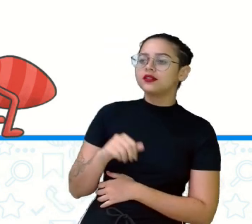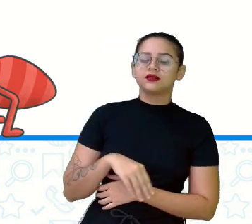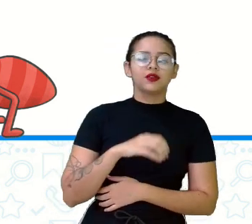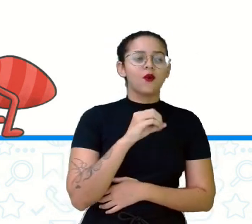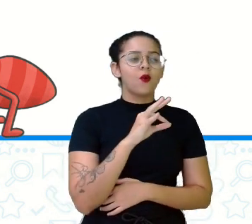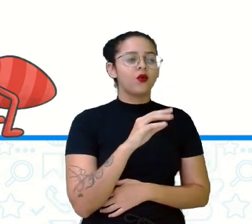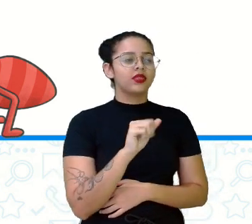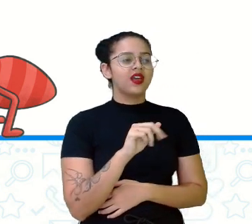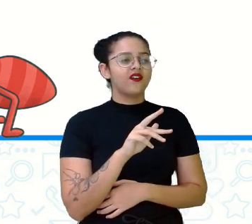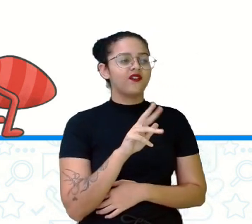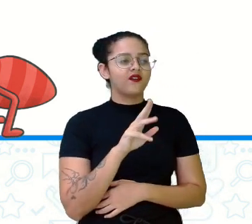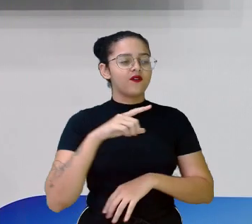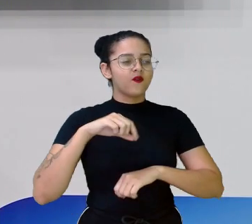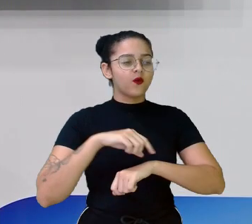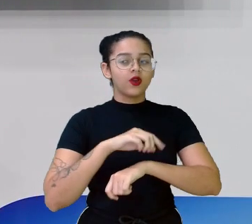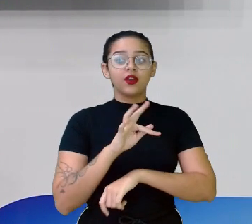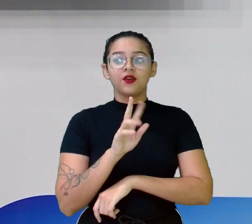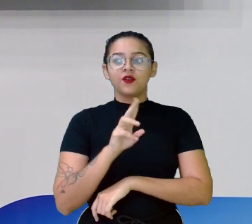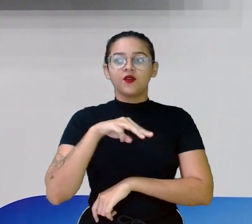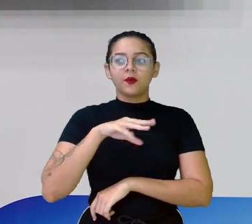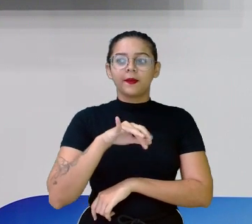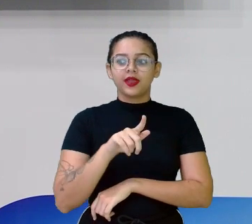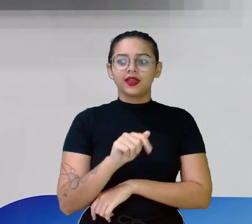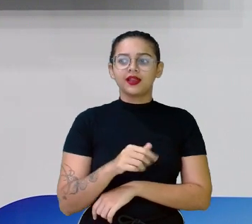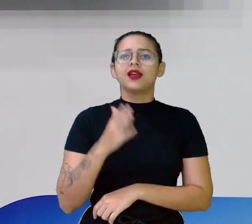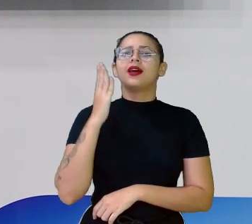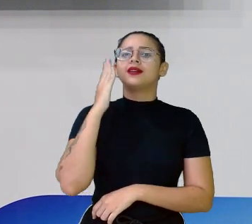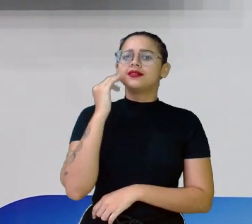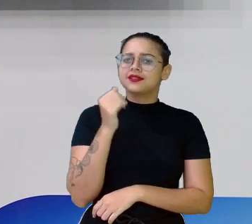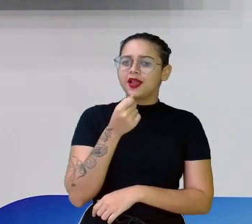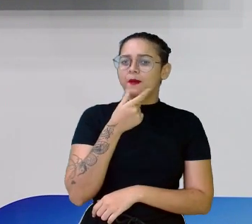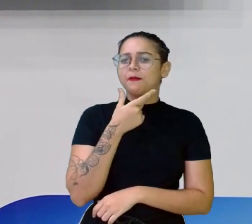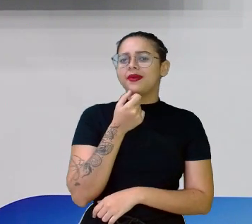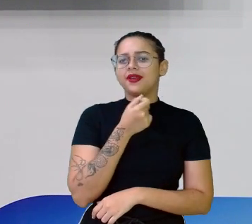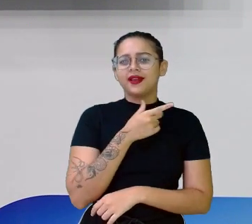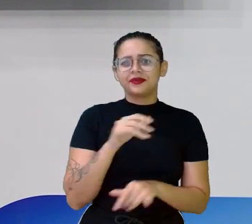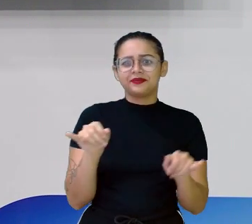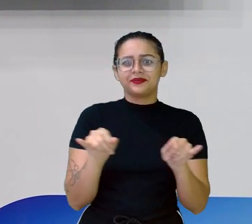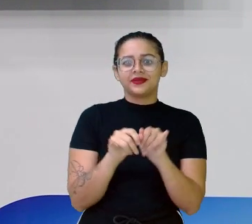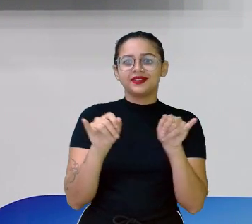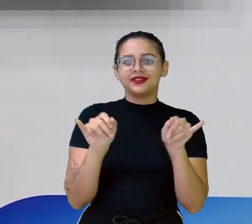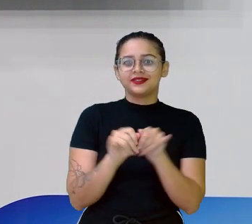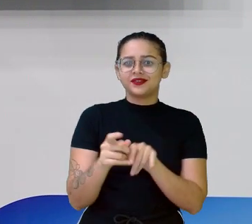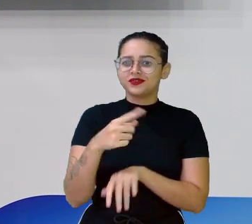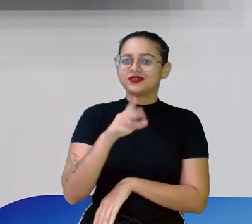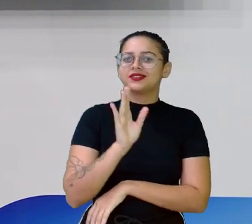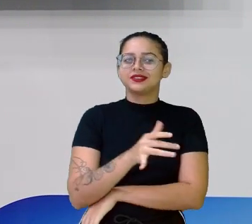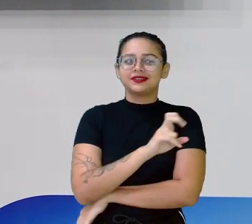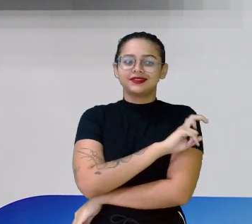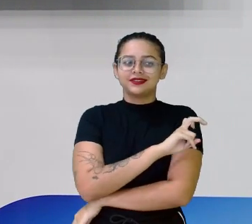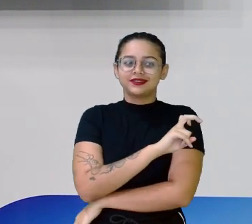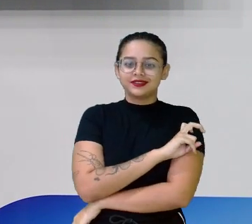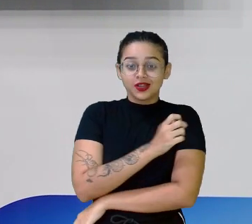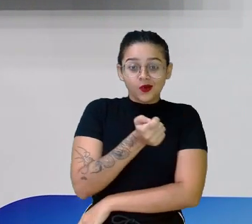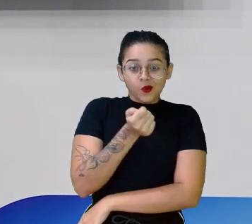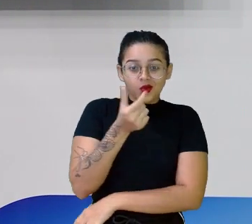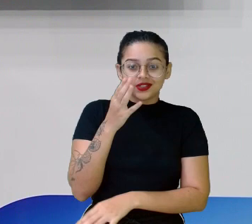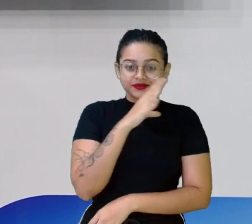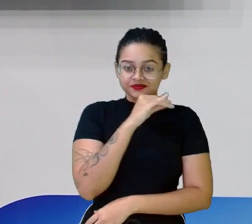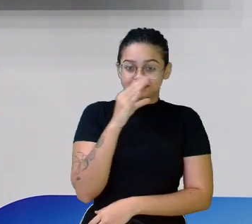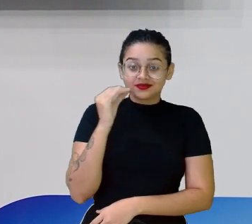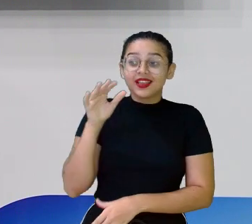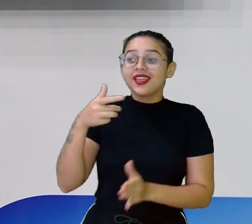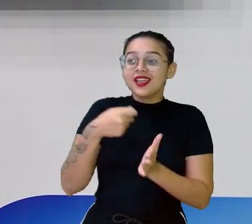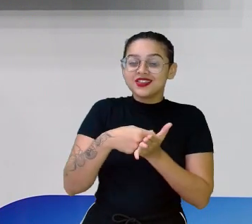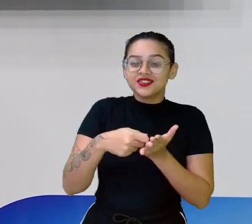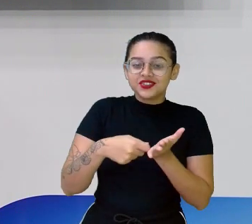Ota formiga. Eu sei que é uma piada bem bobinha para vocês do 5º ano, que já são aí pré-adolescentes. Quem escreveu, quem